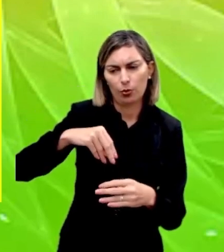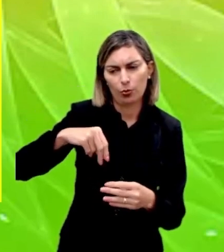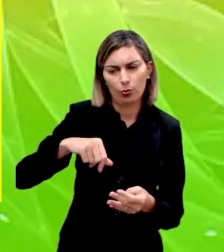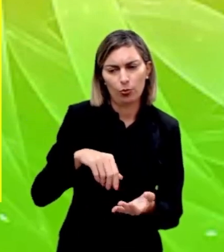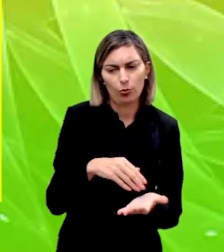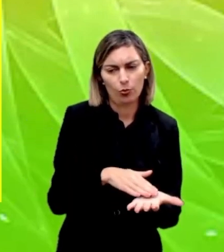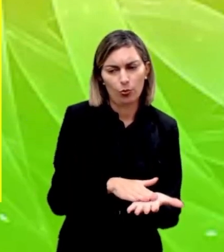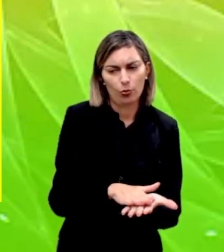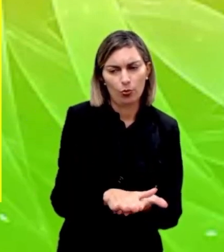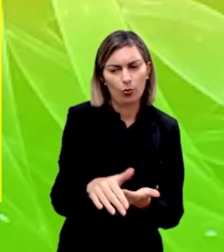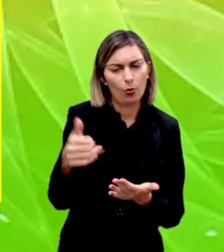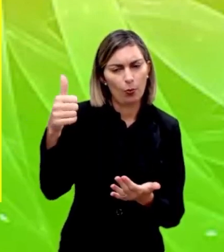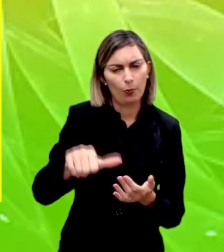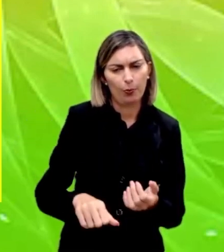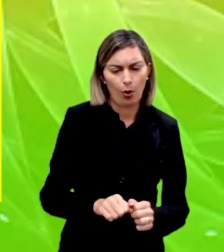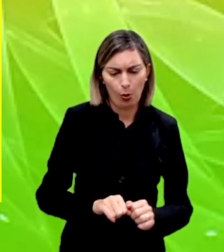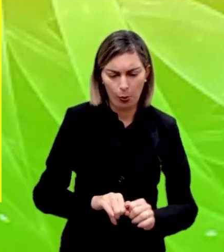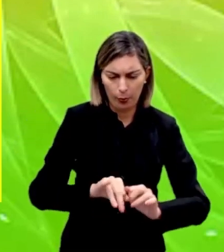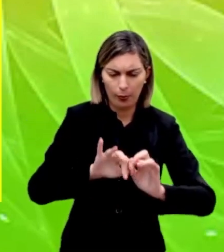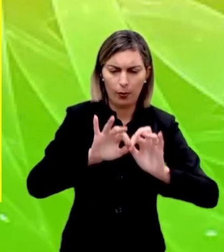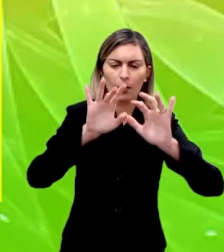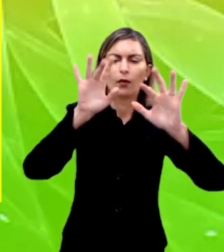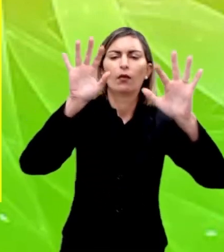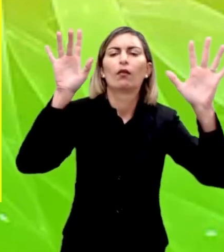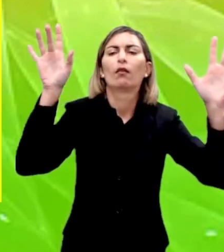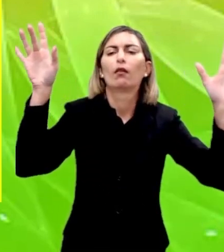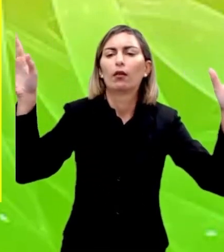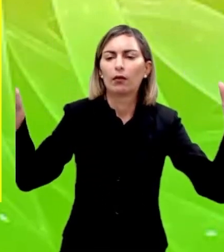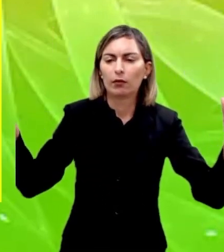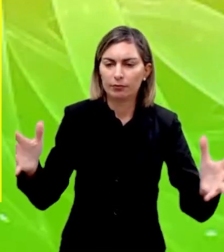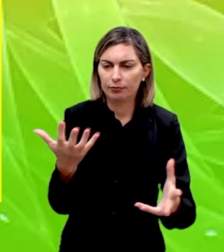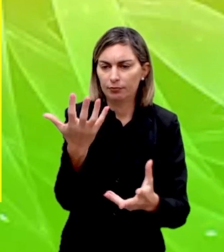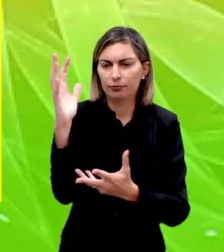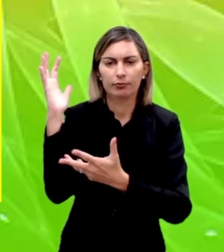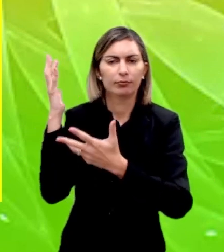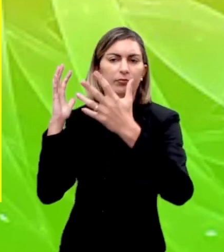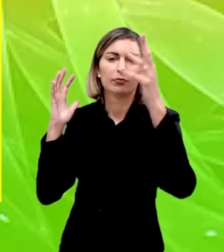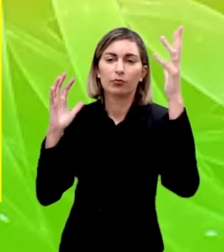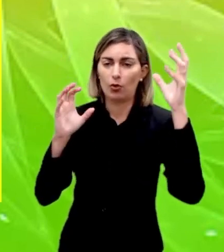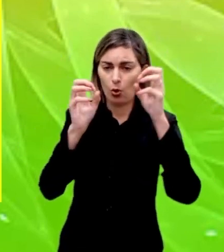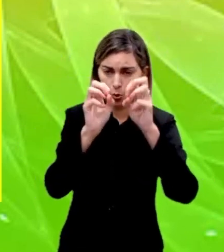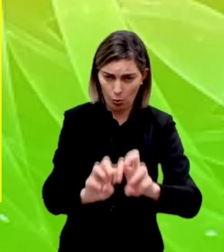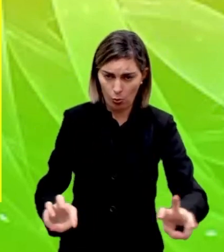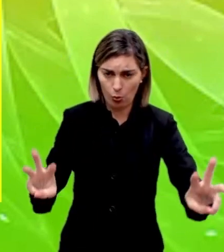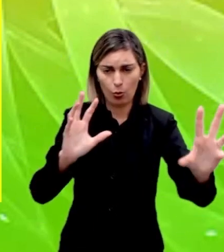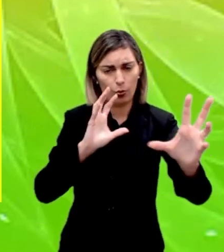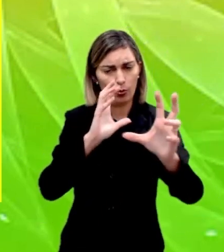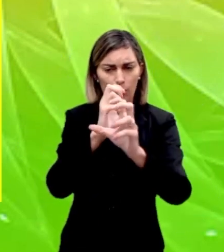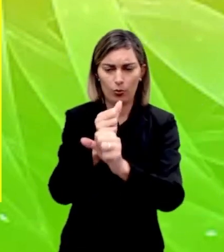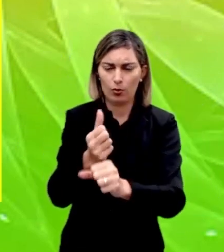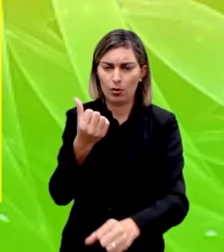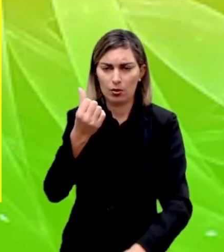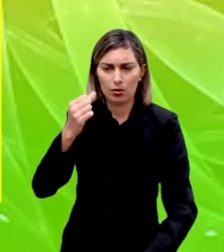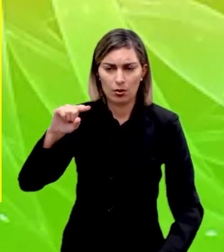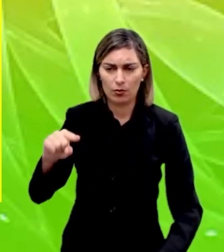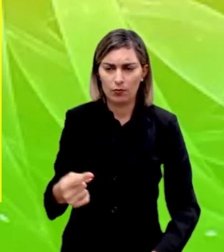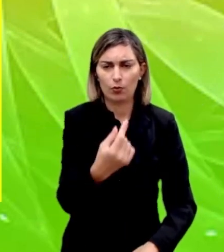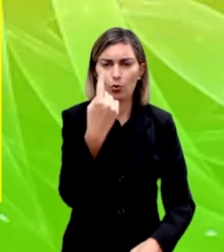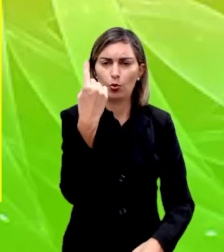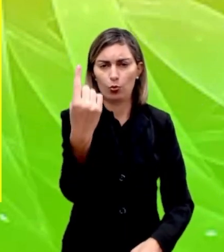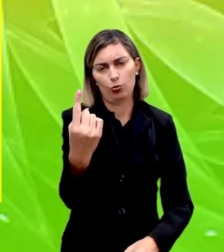o pior polímero plástico que existe na natureza. A ONU calcula que